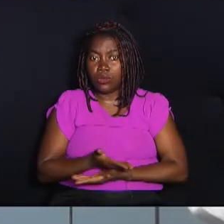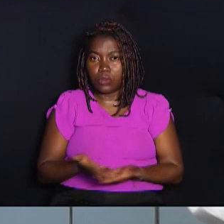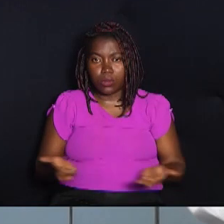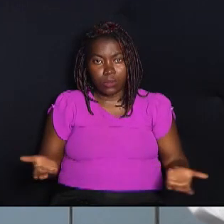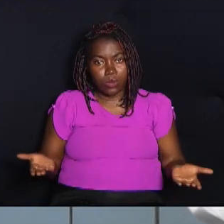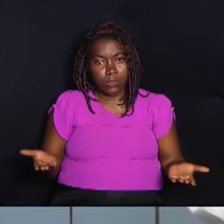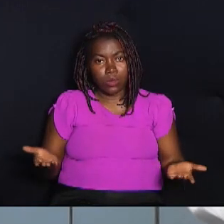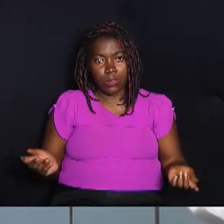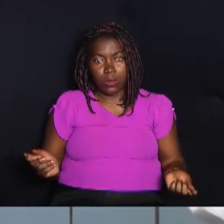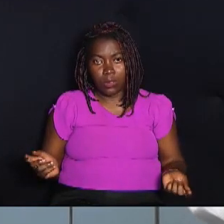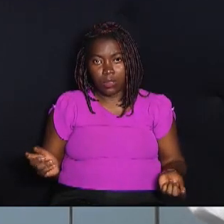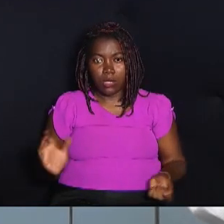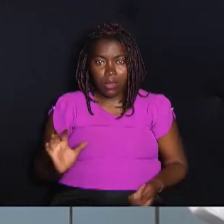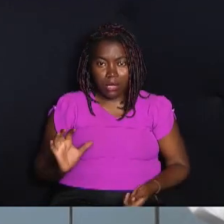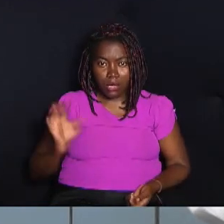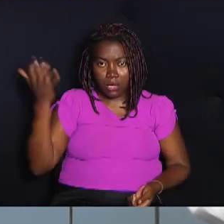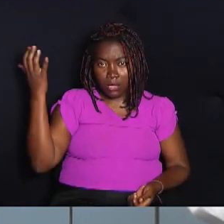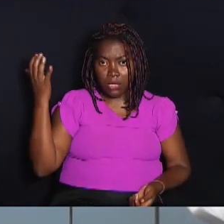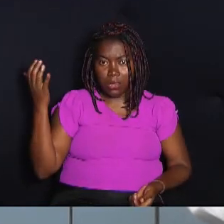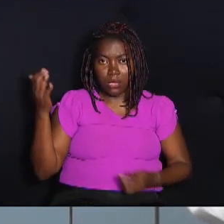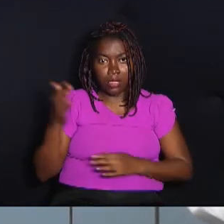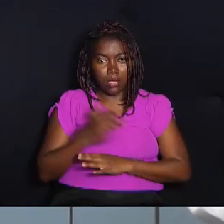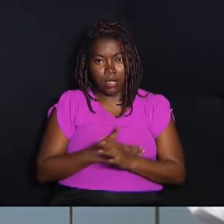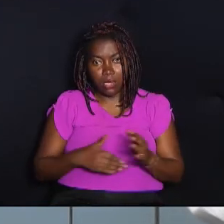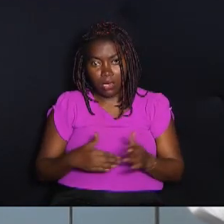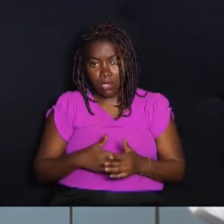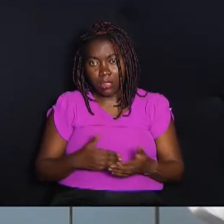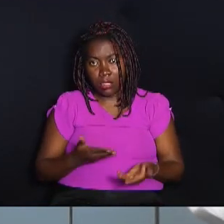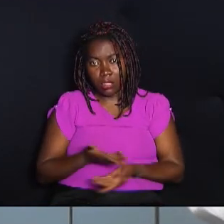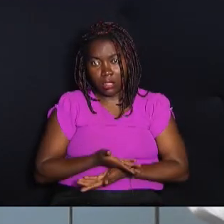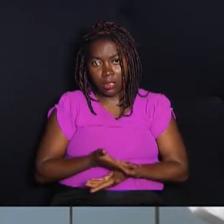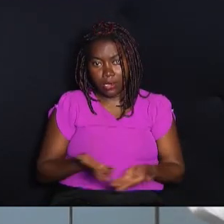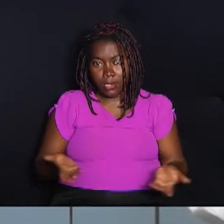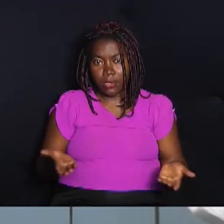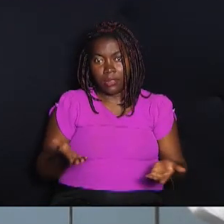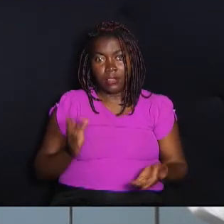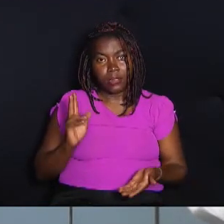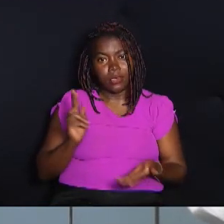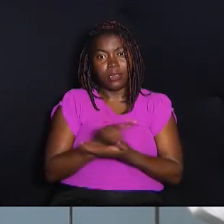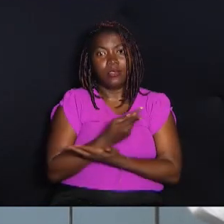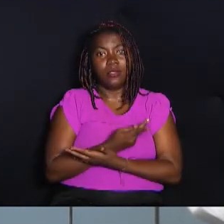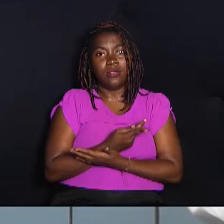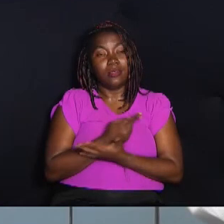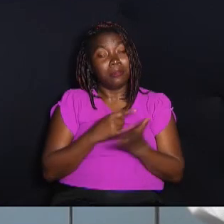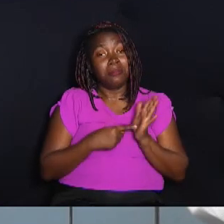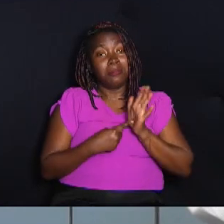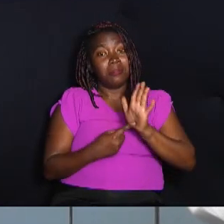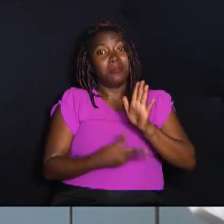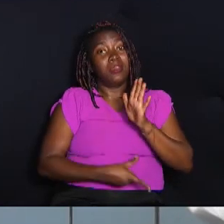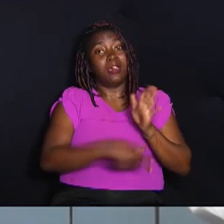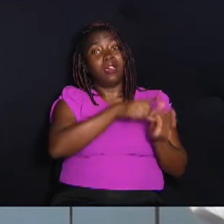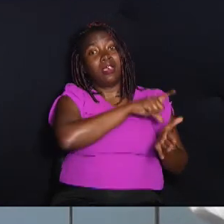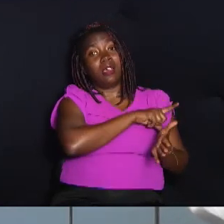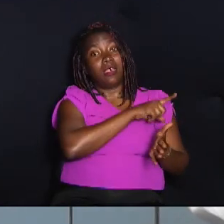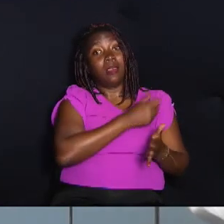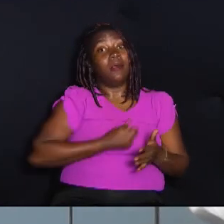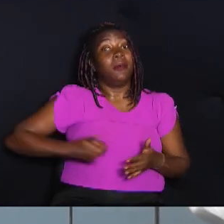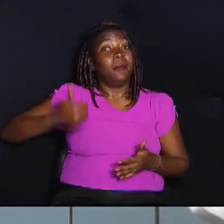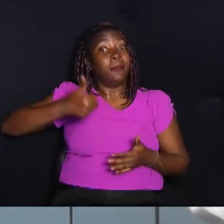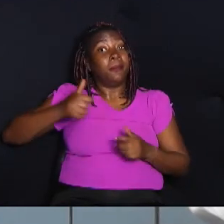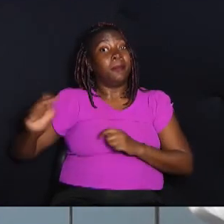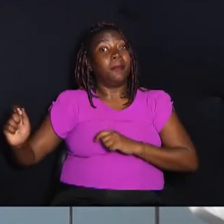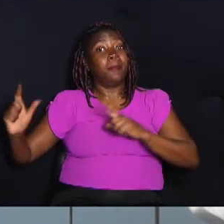essas ocorrências, todas essas situações, elas dão indícios, né? Primeiro um quadro de